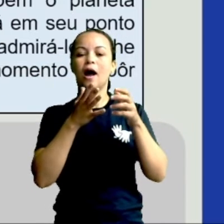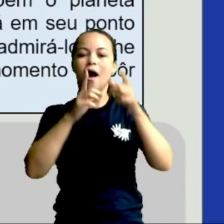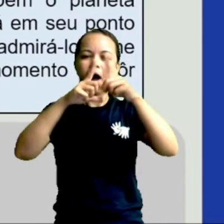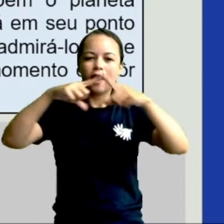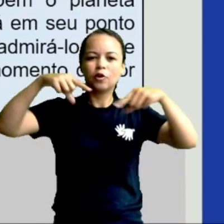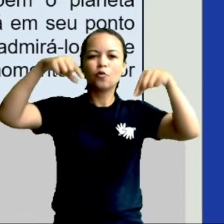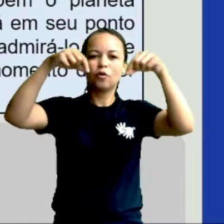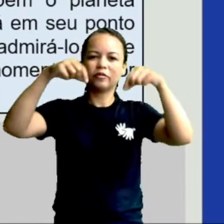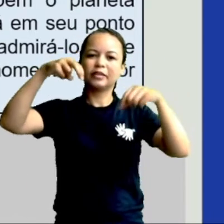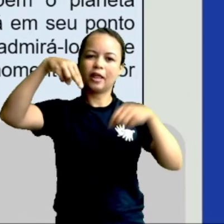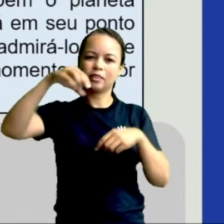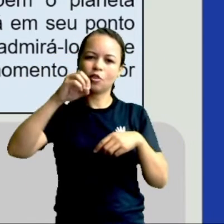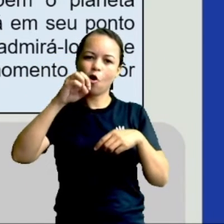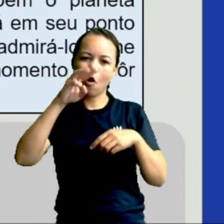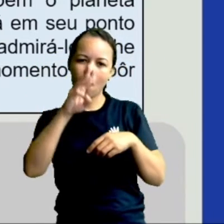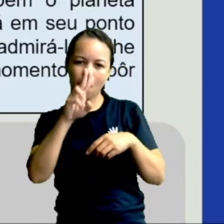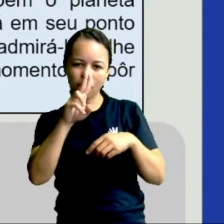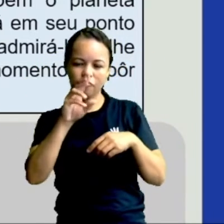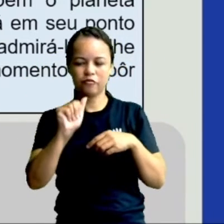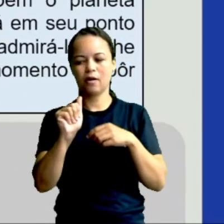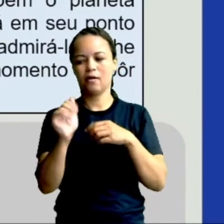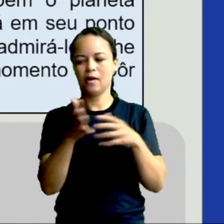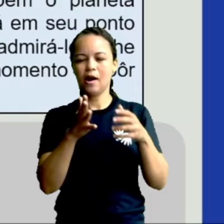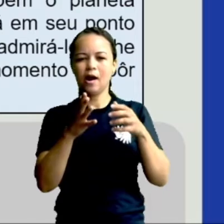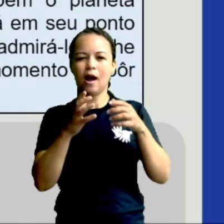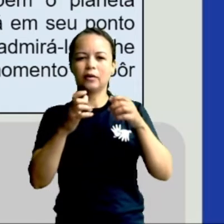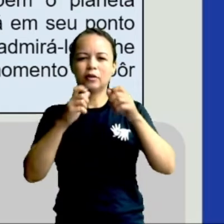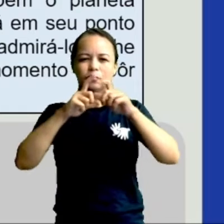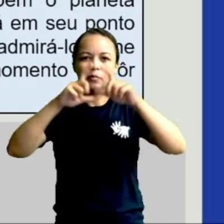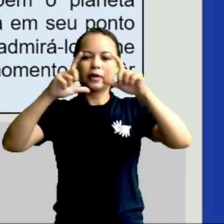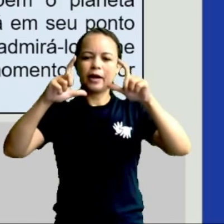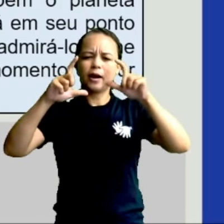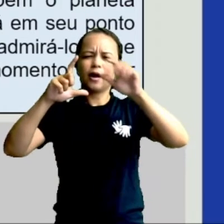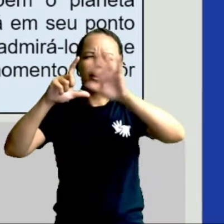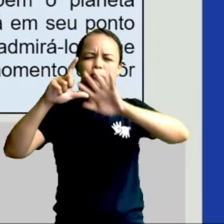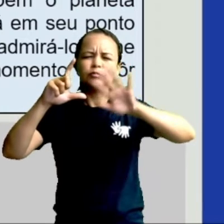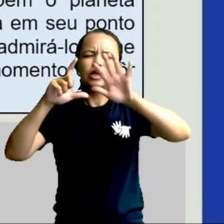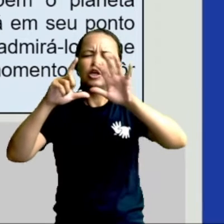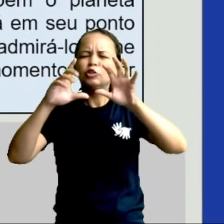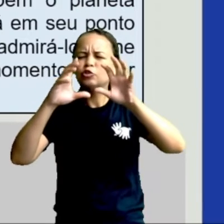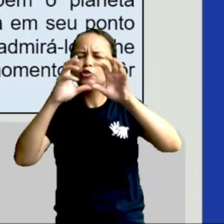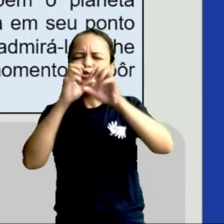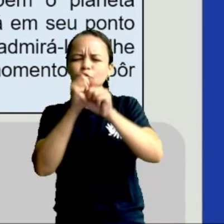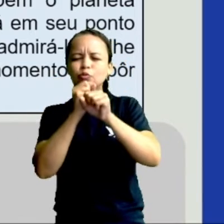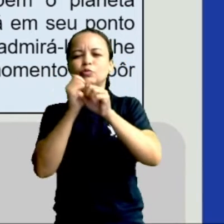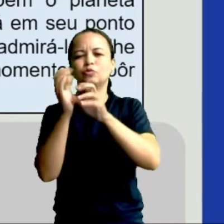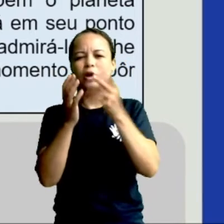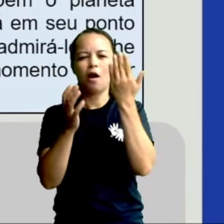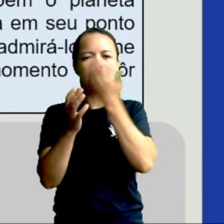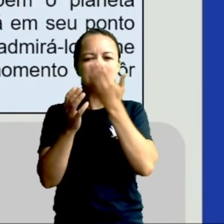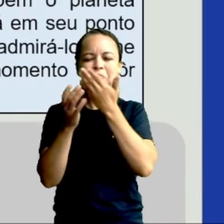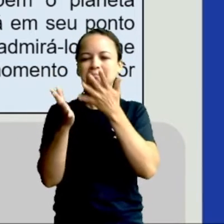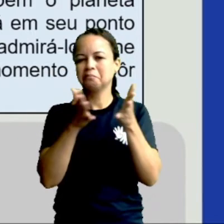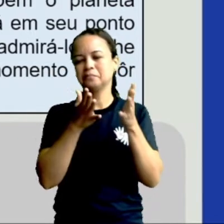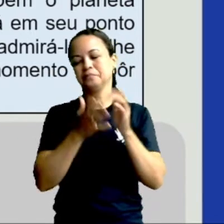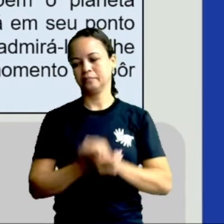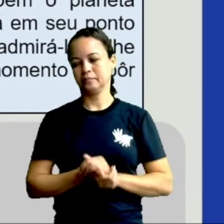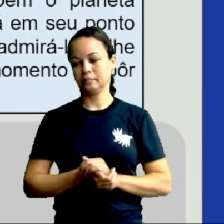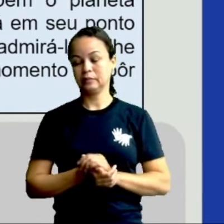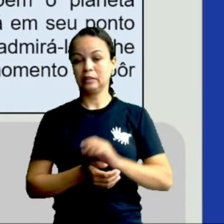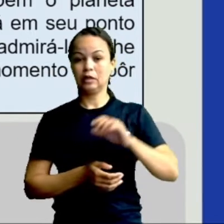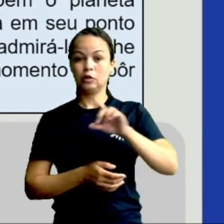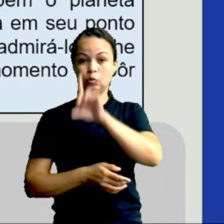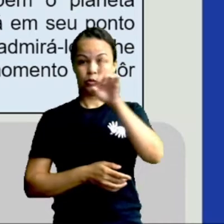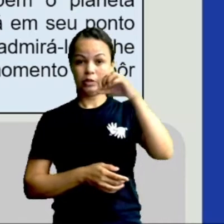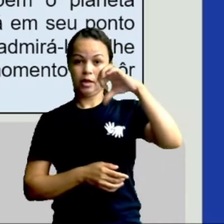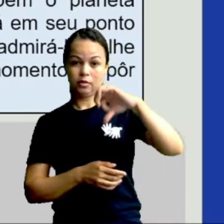né? Quando ela fica toda escurinha, o brilho fica opaco, né? A gente não consegue ver ela direito. Aí depois, no dia 9,